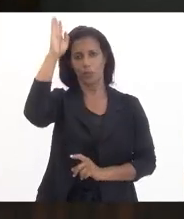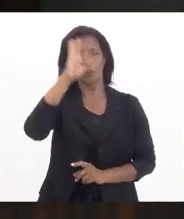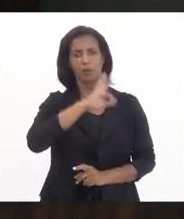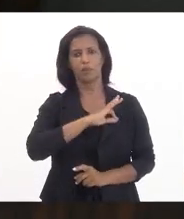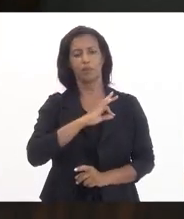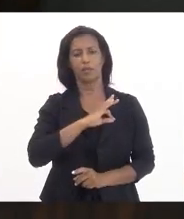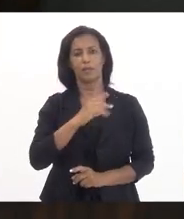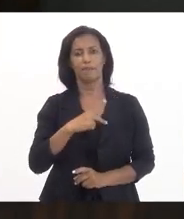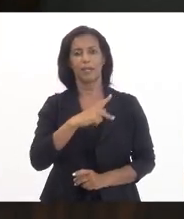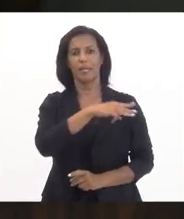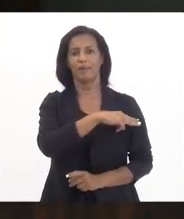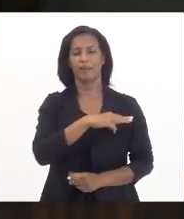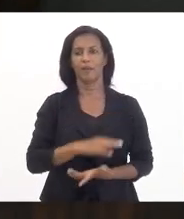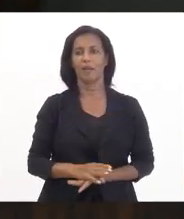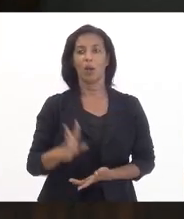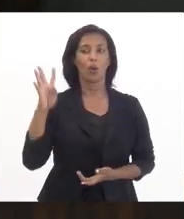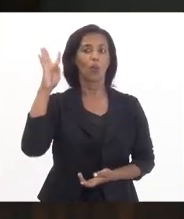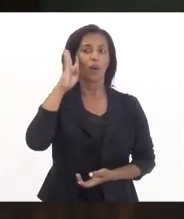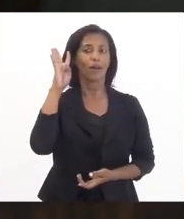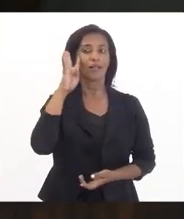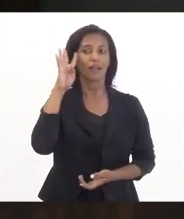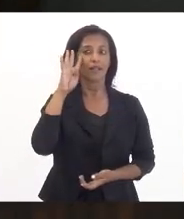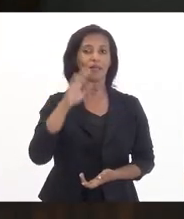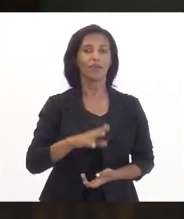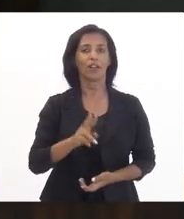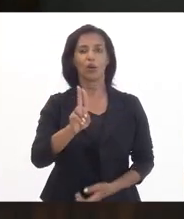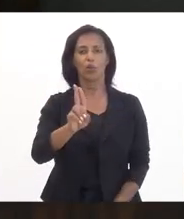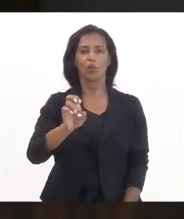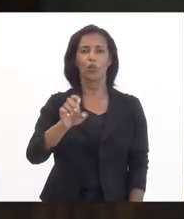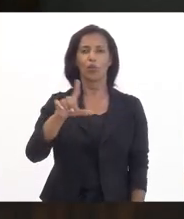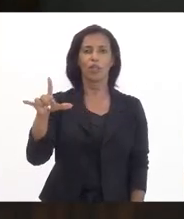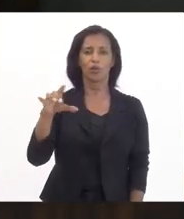Militar. Quarta-feira, o ESO.